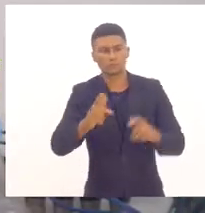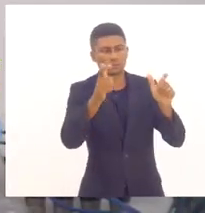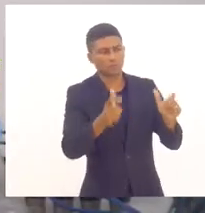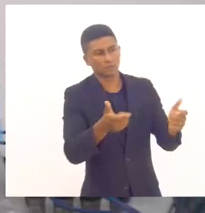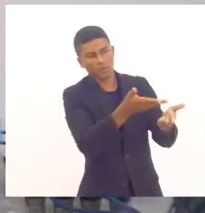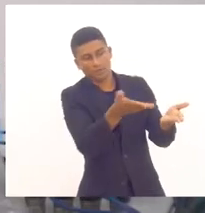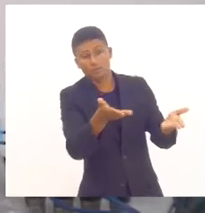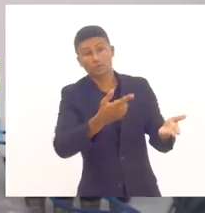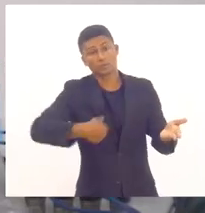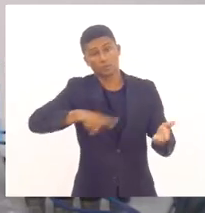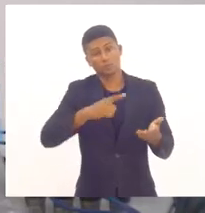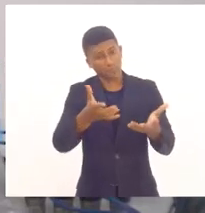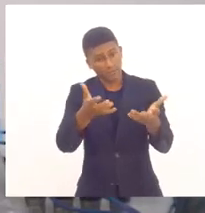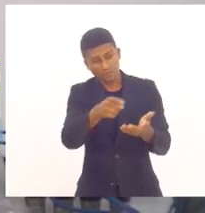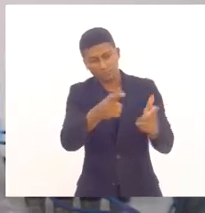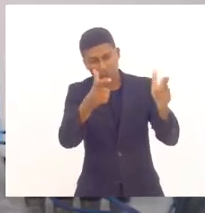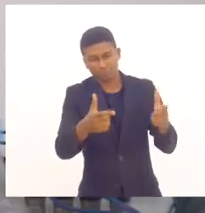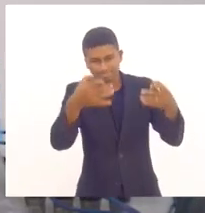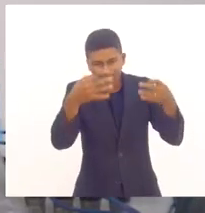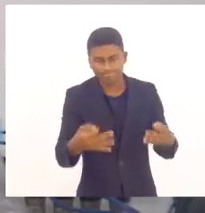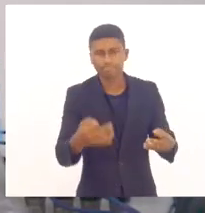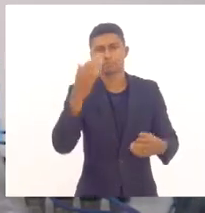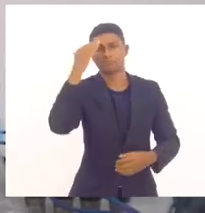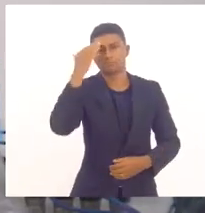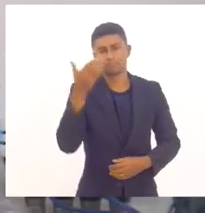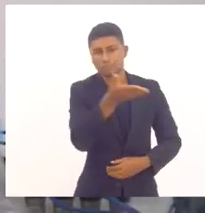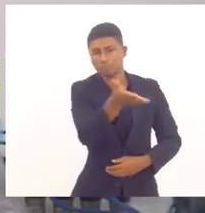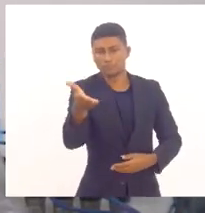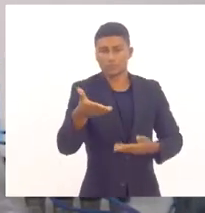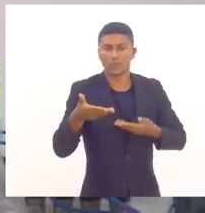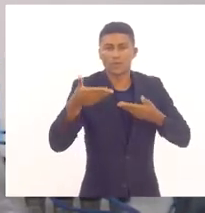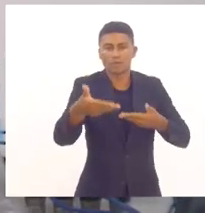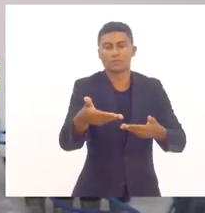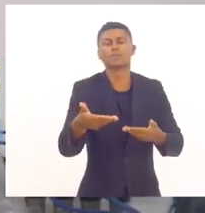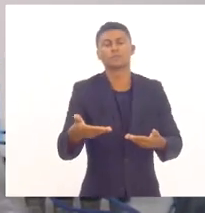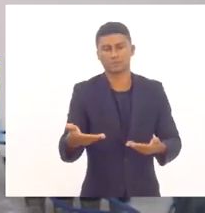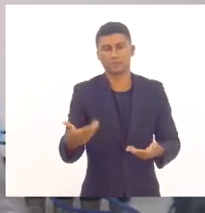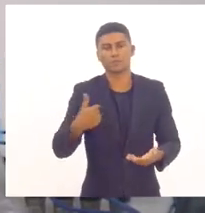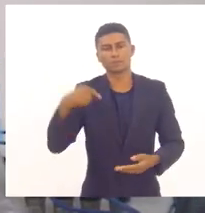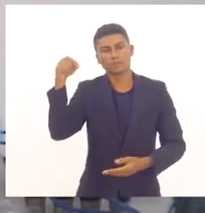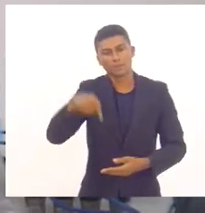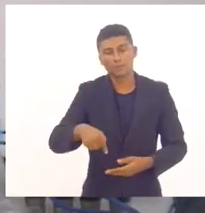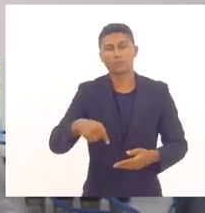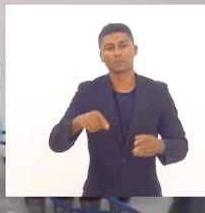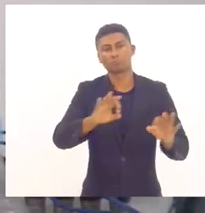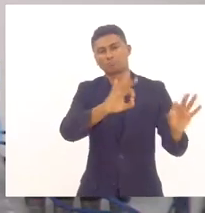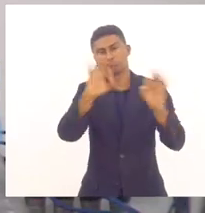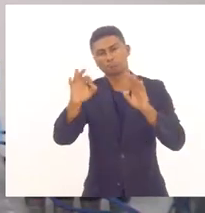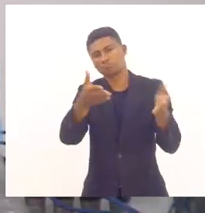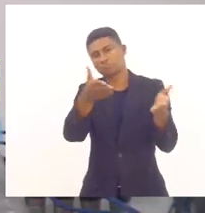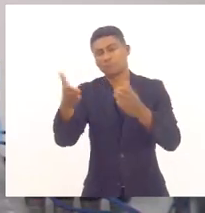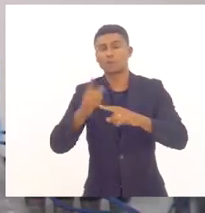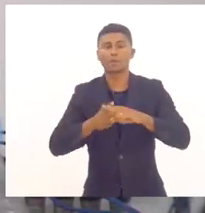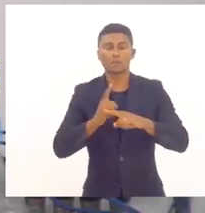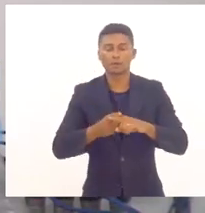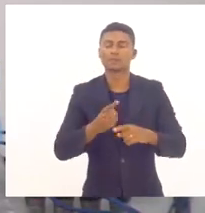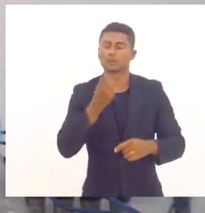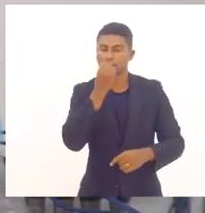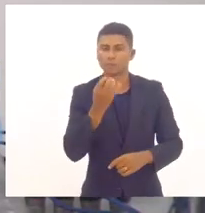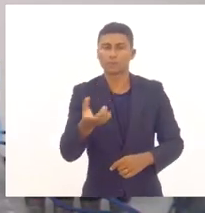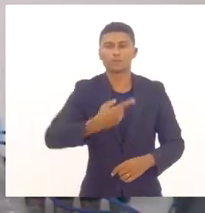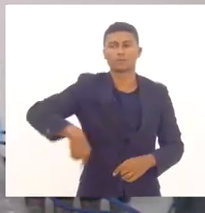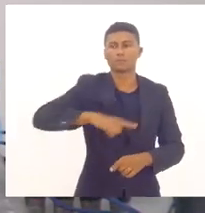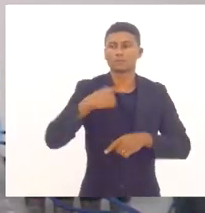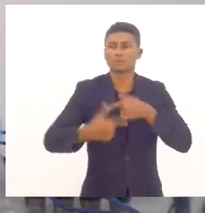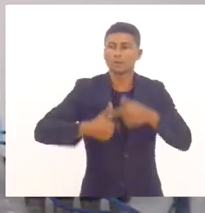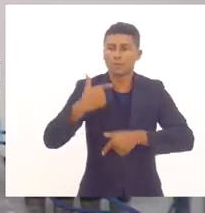que a gente pretende ter. Então, olha, muito obrigada pelo convite, pela oportunidade de estar aqui ouvindo tudo isso, porque isso enriquece muito o nosso